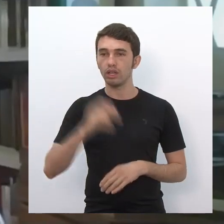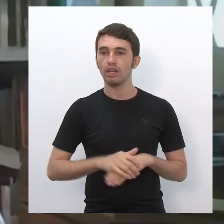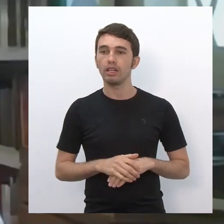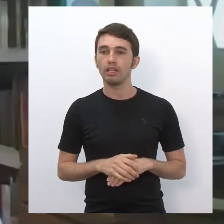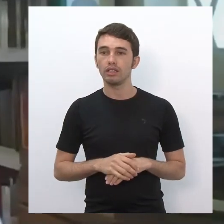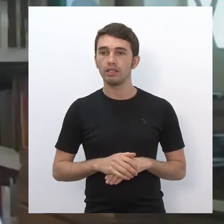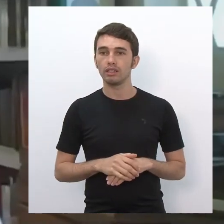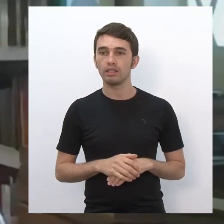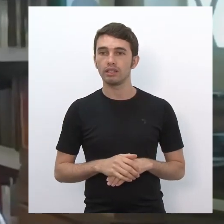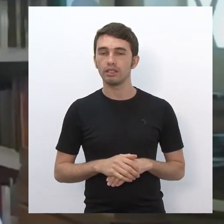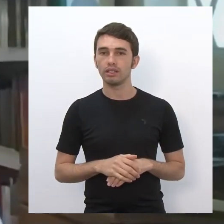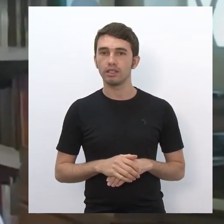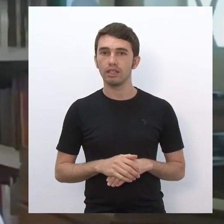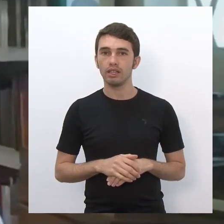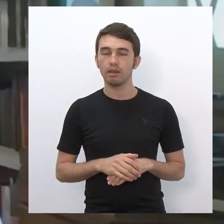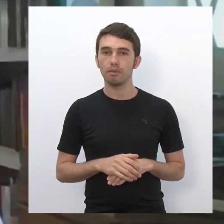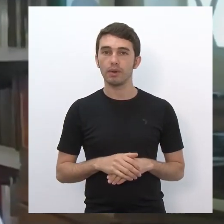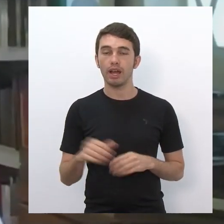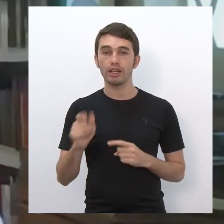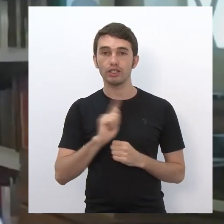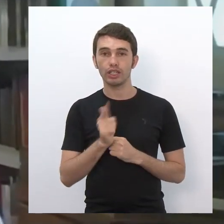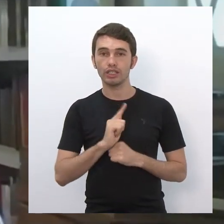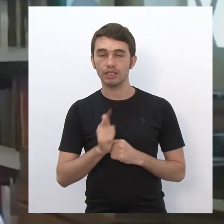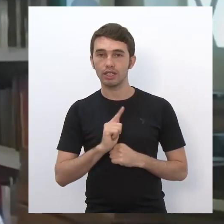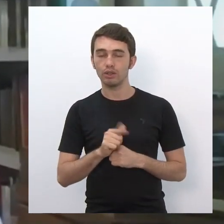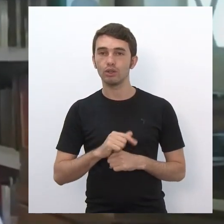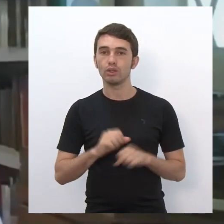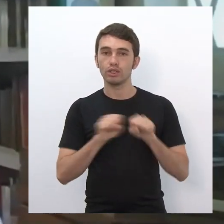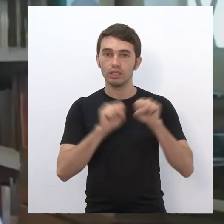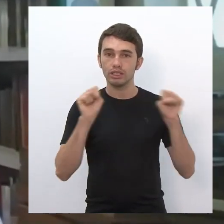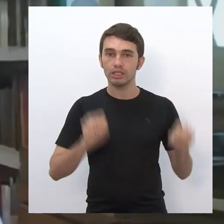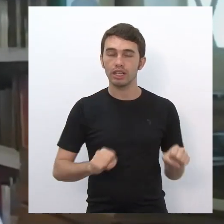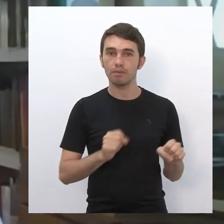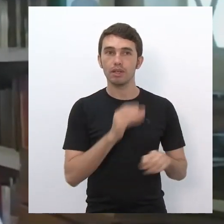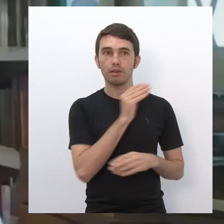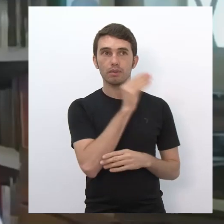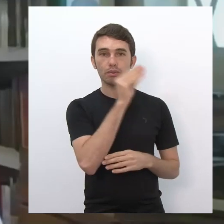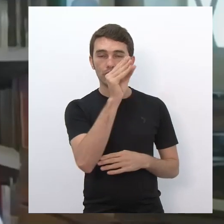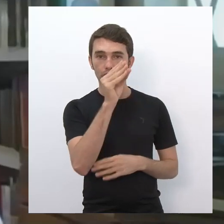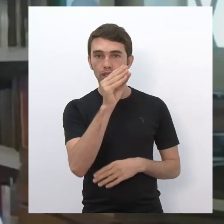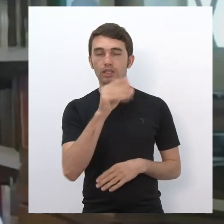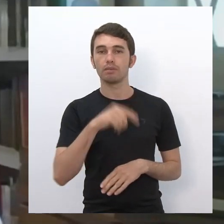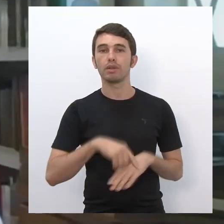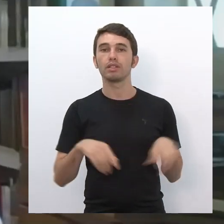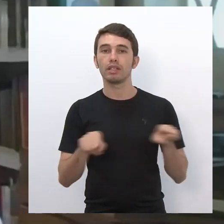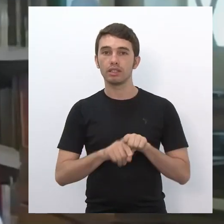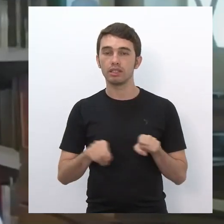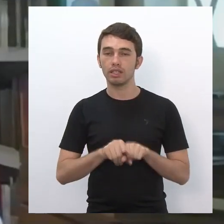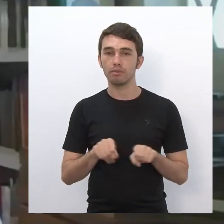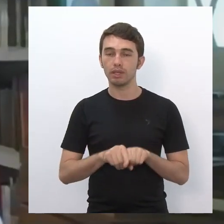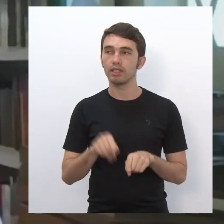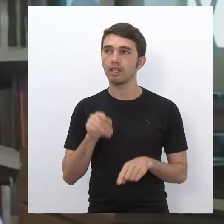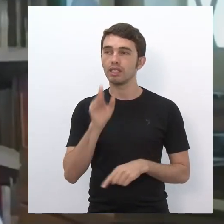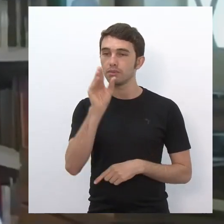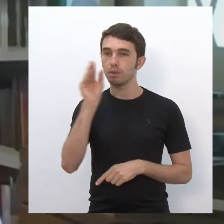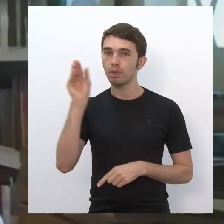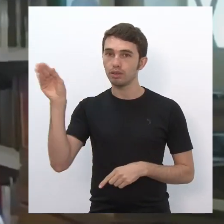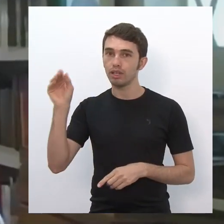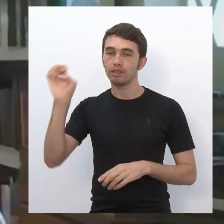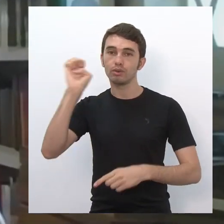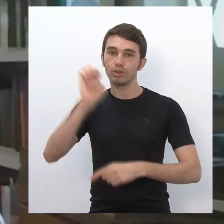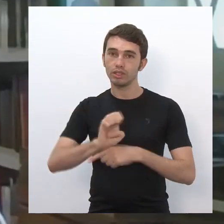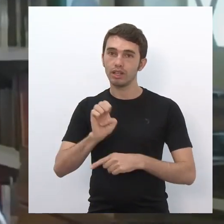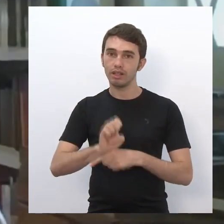São Paulo para a gestão do Sistema Estadual de Bibliotecas e das bibliotecas estaduais,